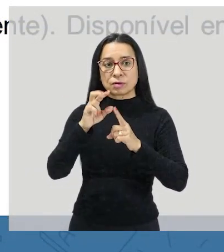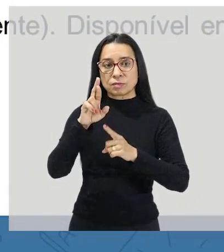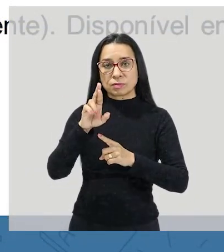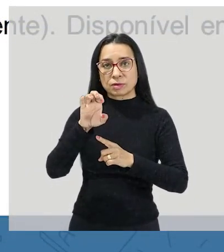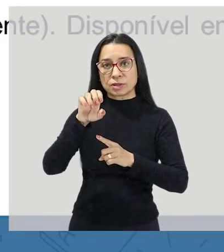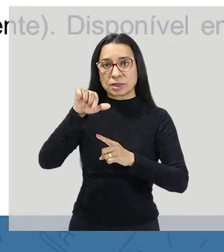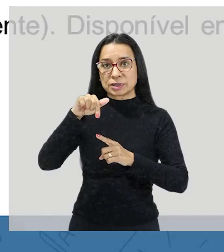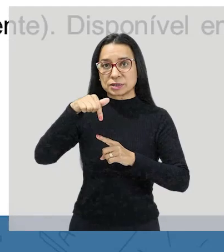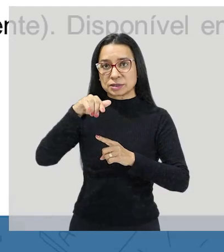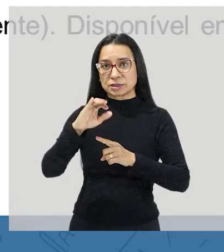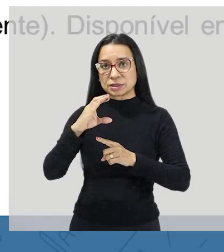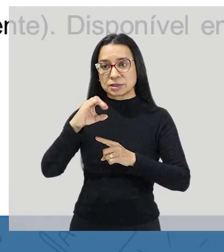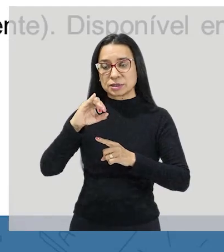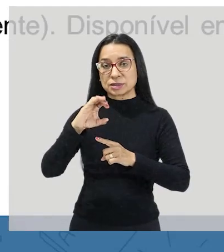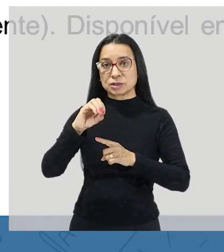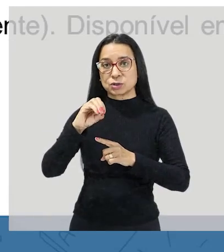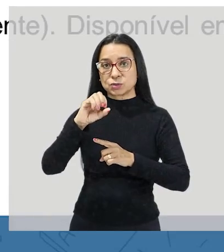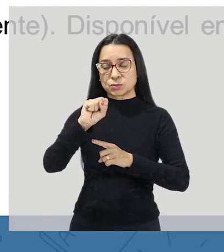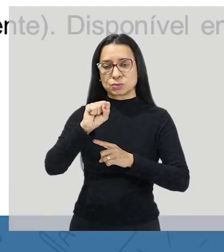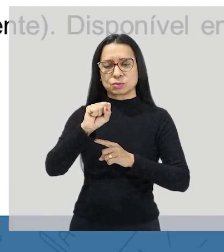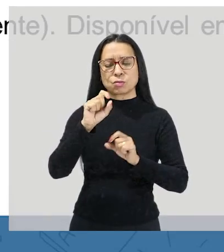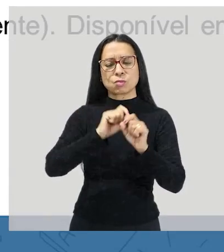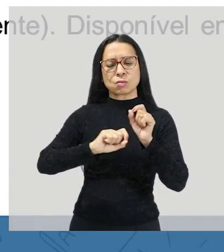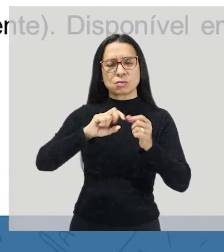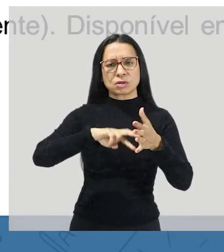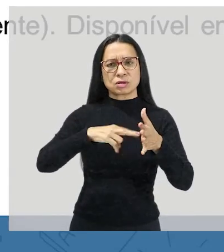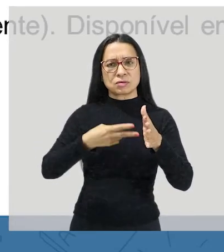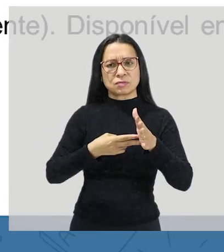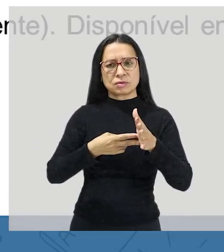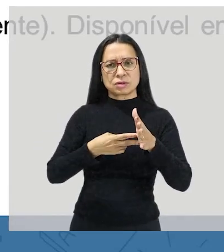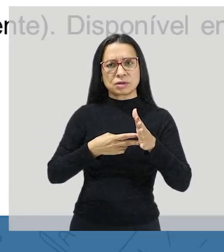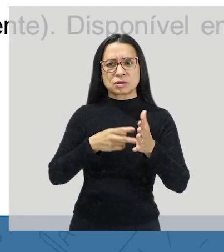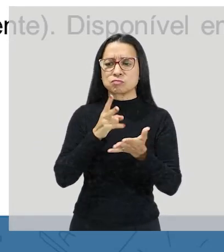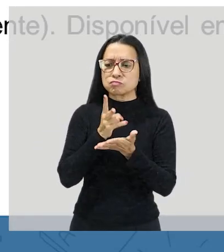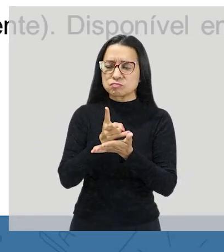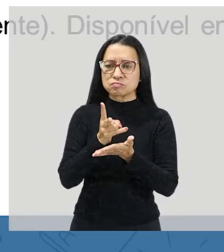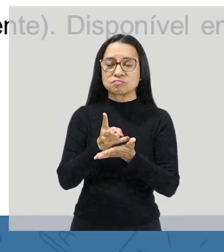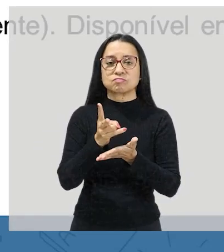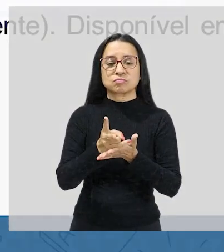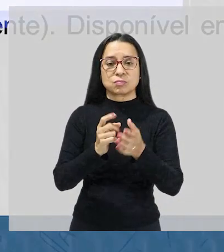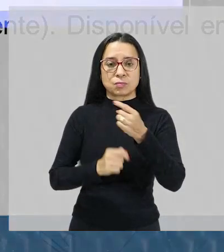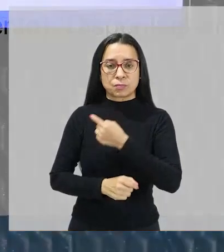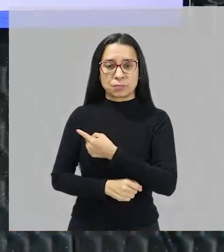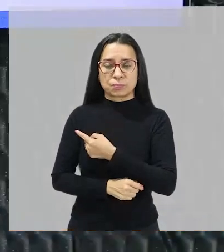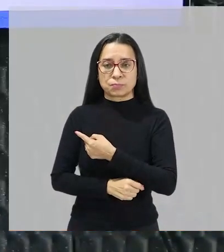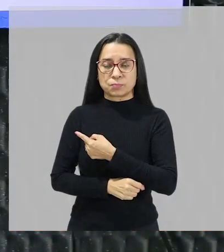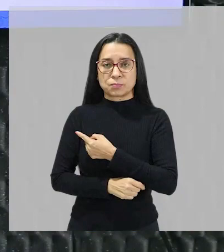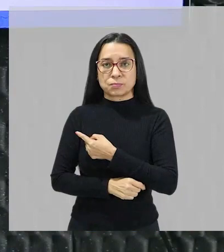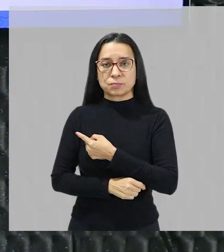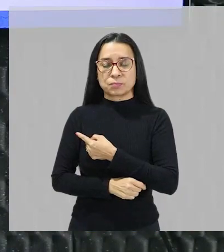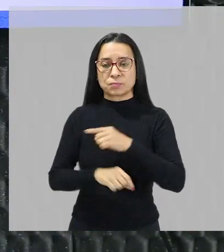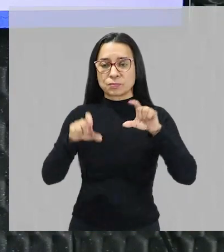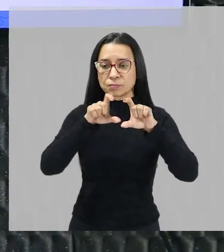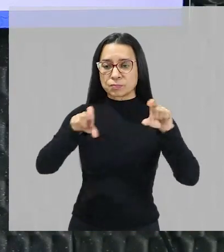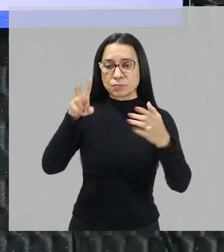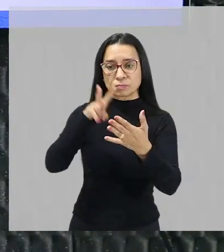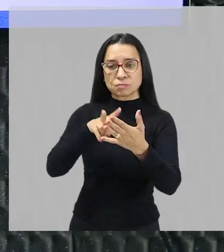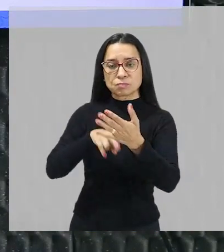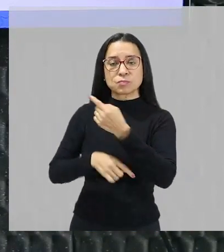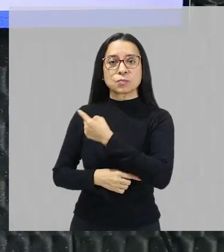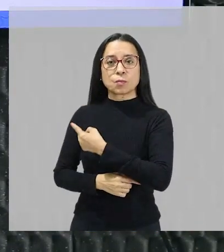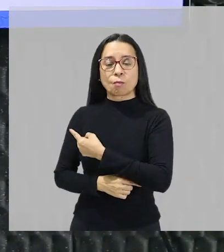né? Um dos resquícios franceses na dança são os comandos proferidos pelo marcador